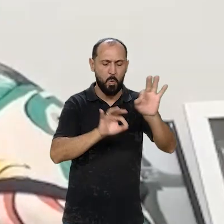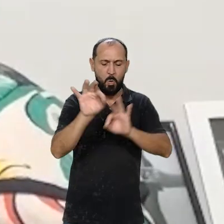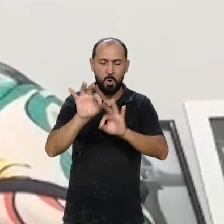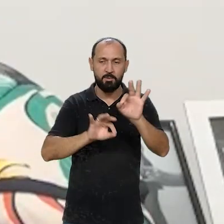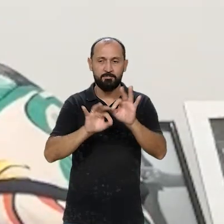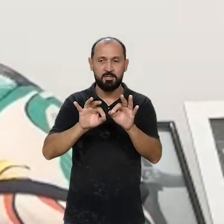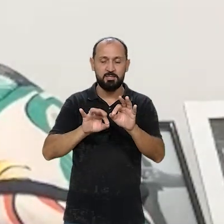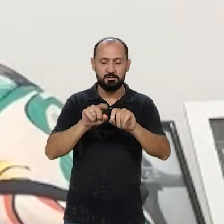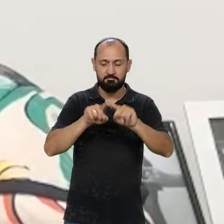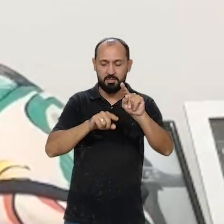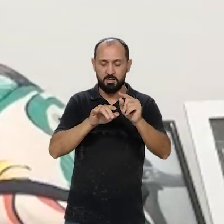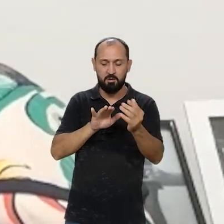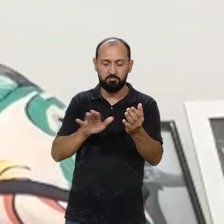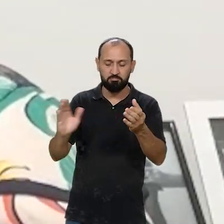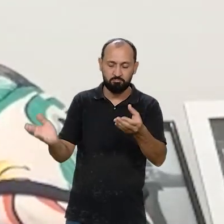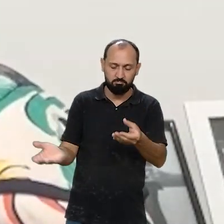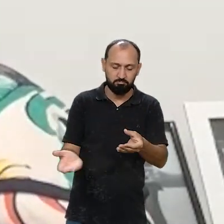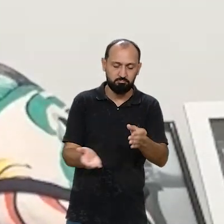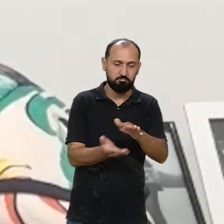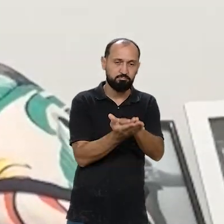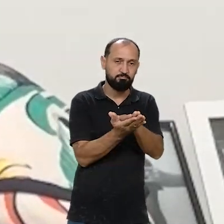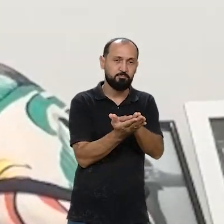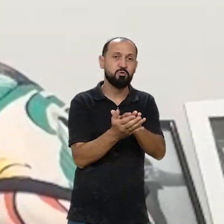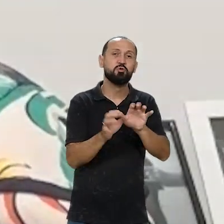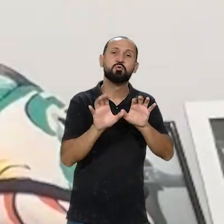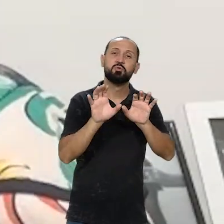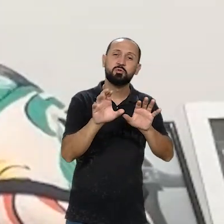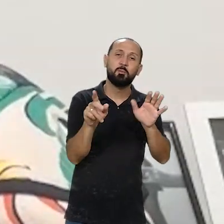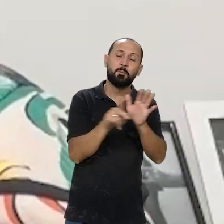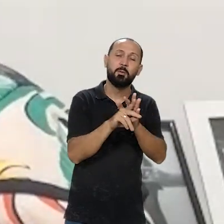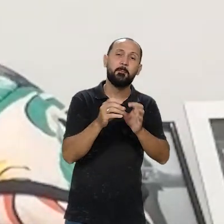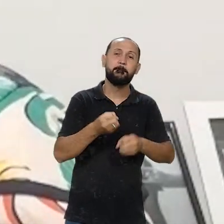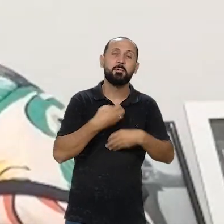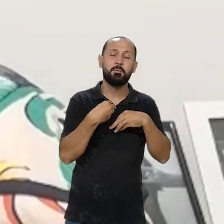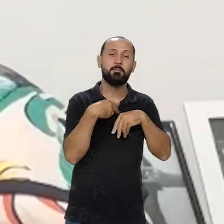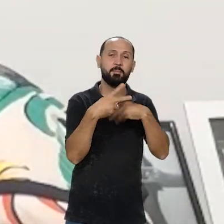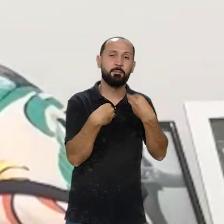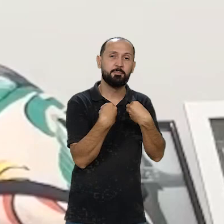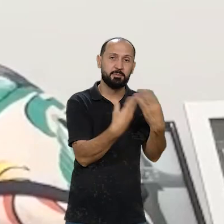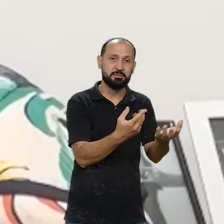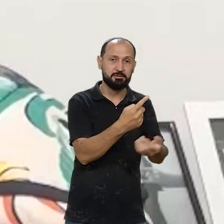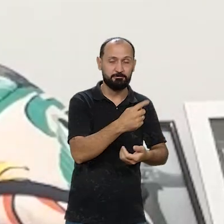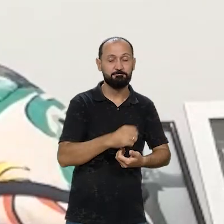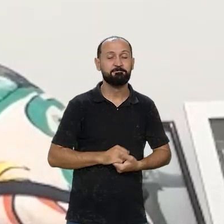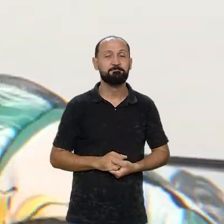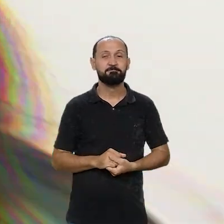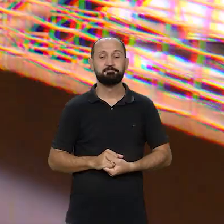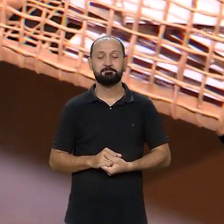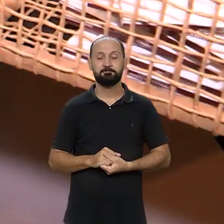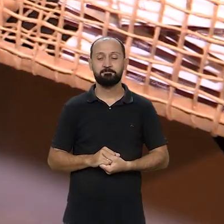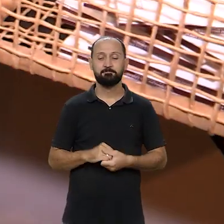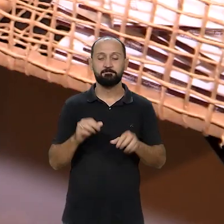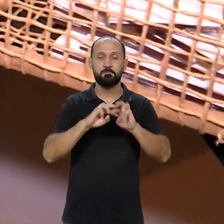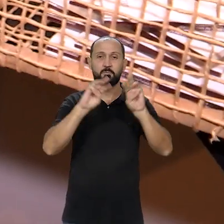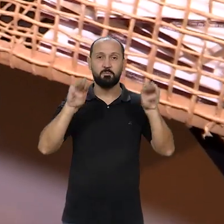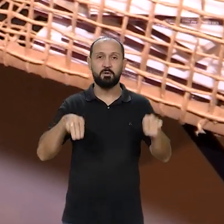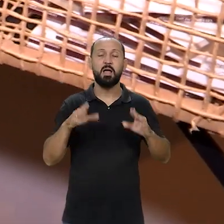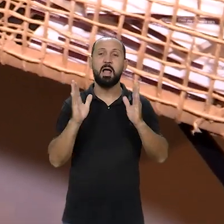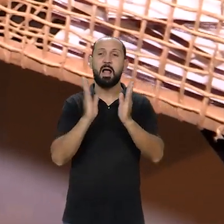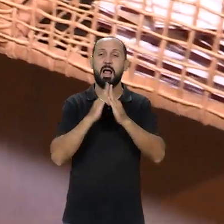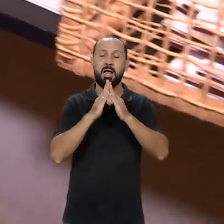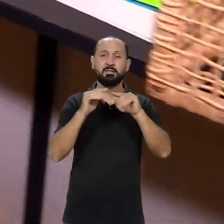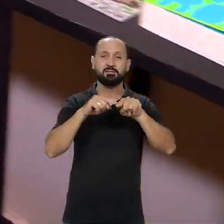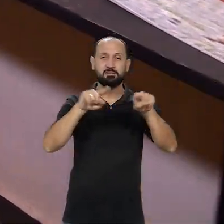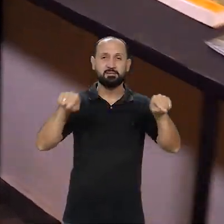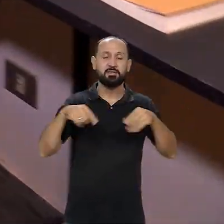ele organizou esse material numa forma bem poética para presentear o poeta. O Museu